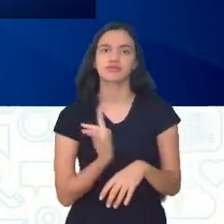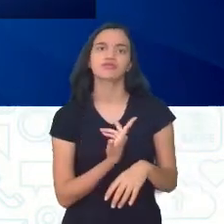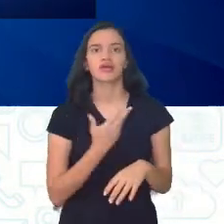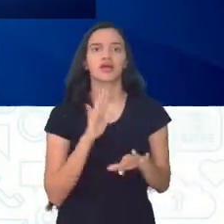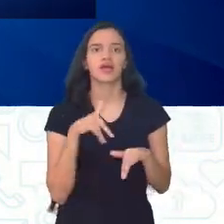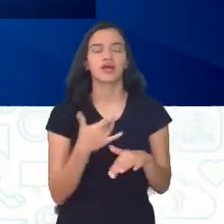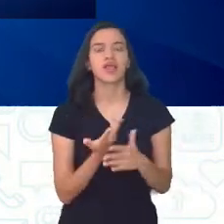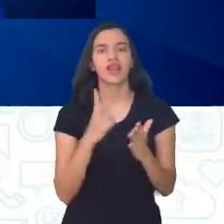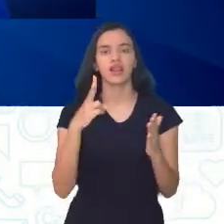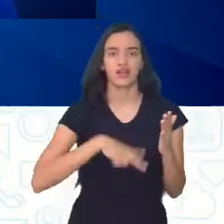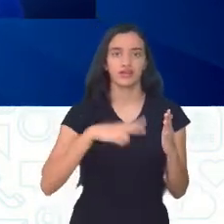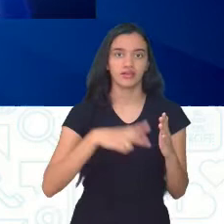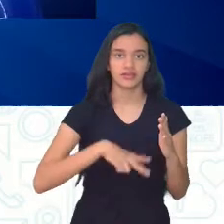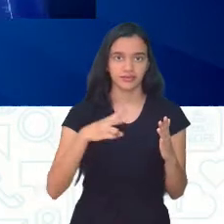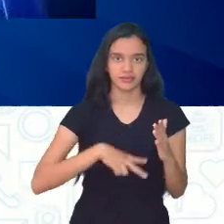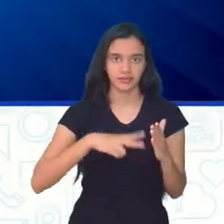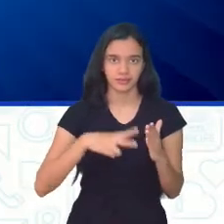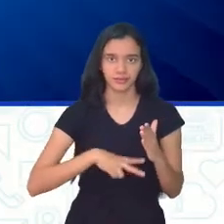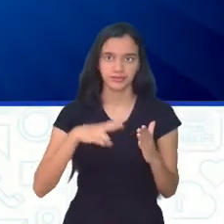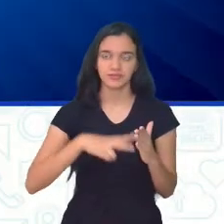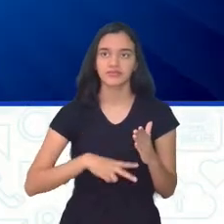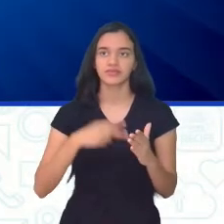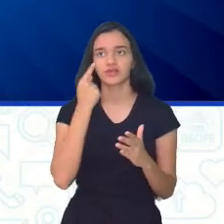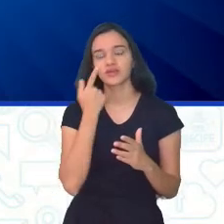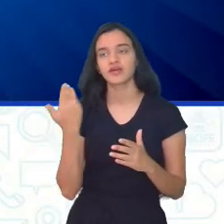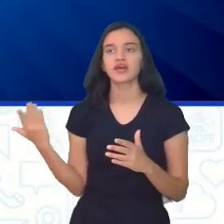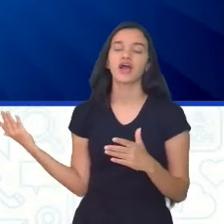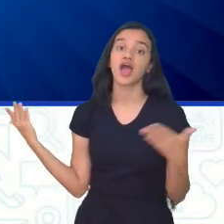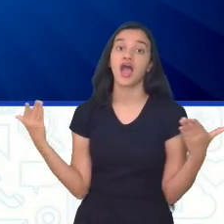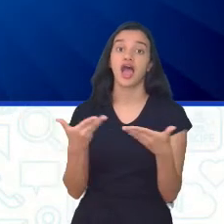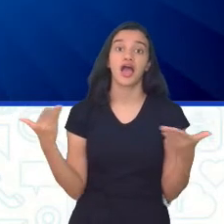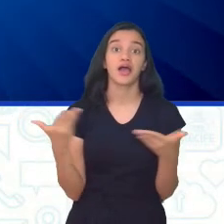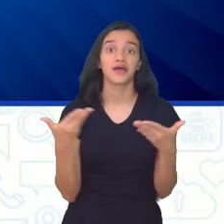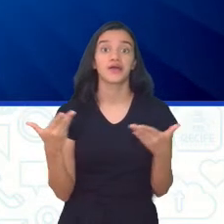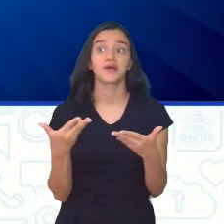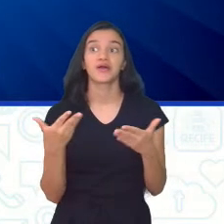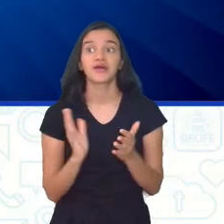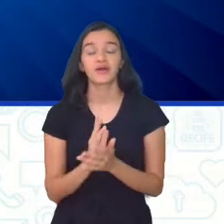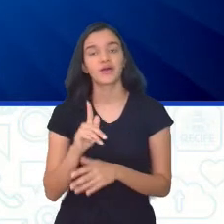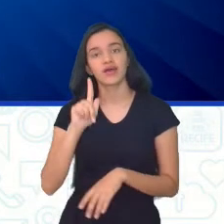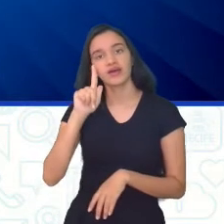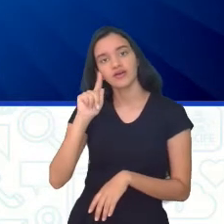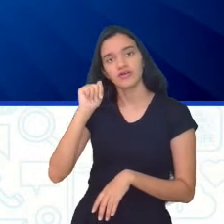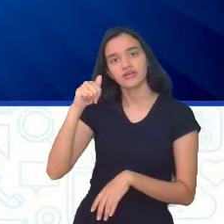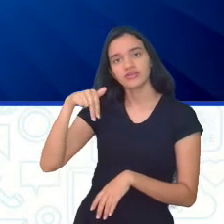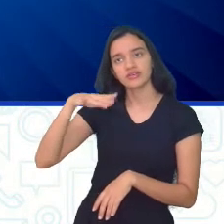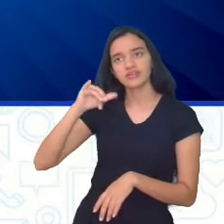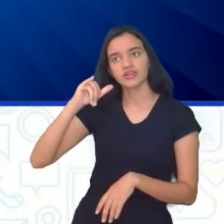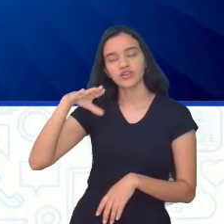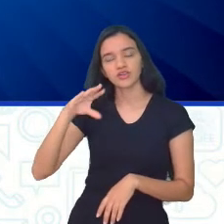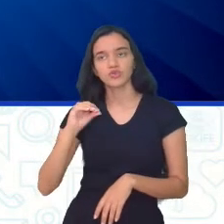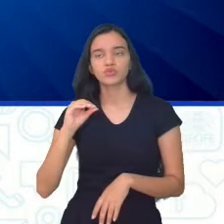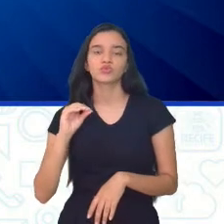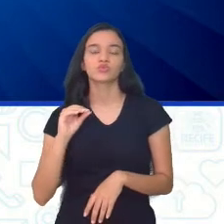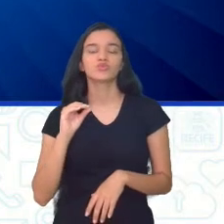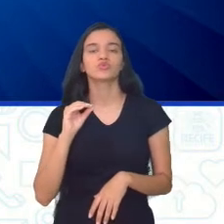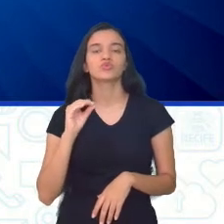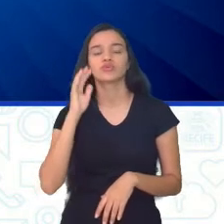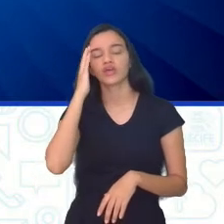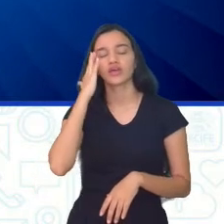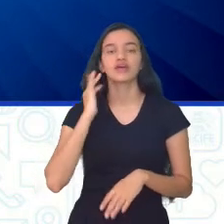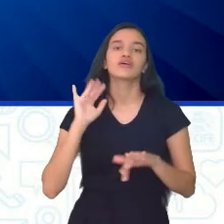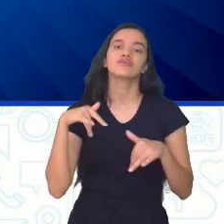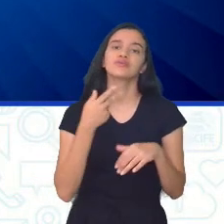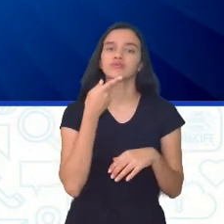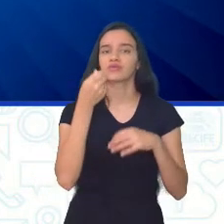está lendo. Então, agora vamos falar dos gânglios, né? Então, é importante. Eles foram citados,